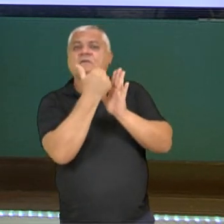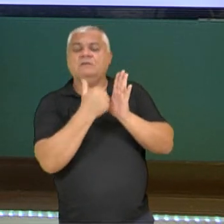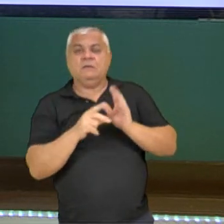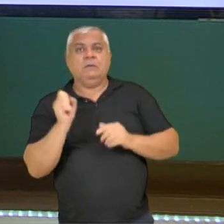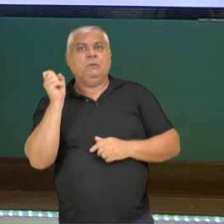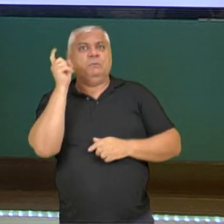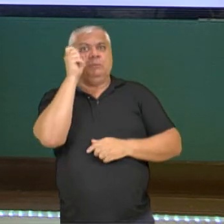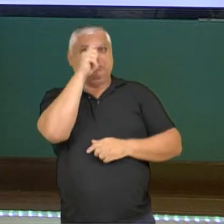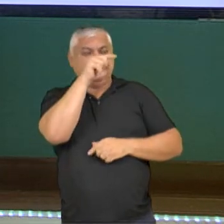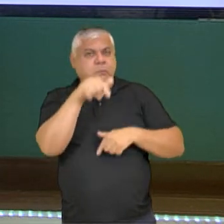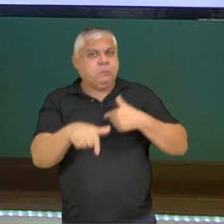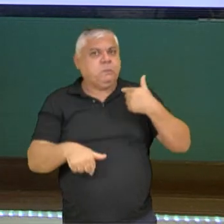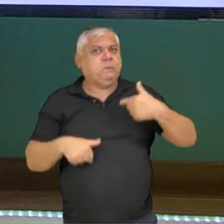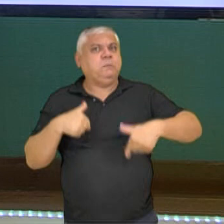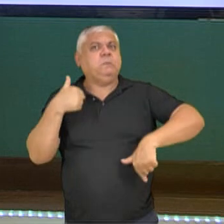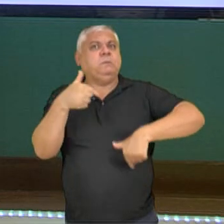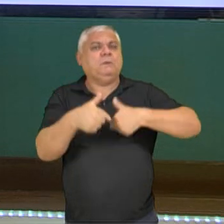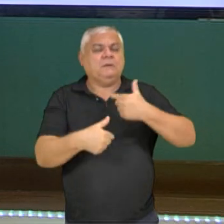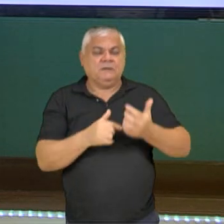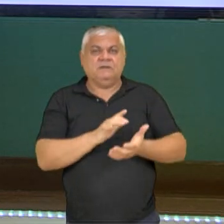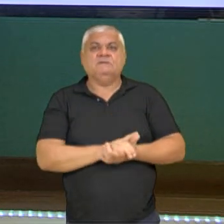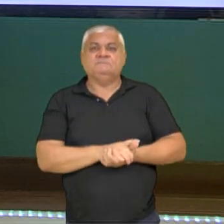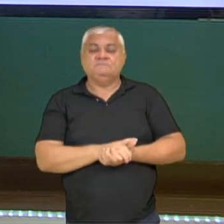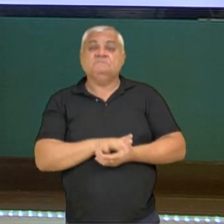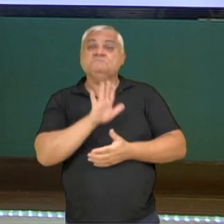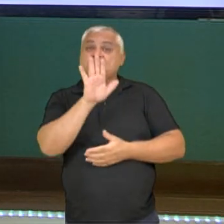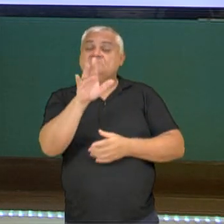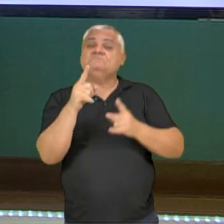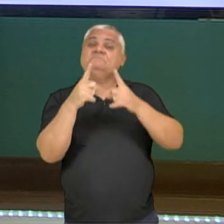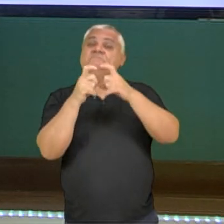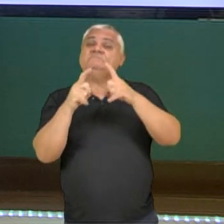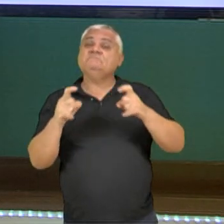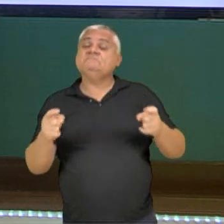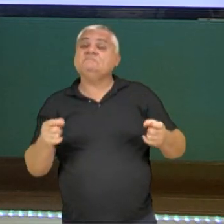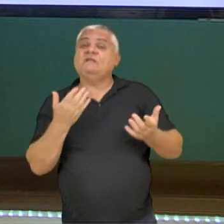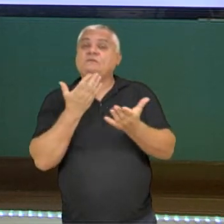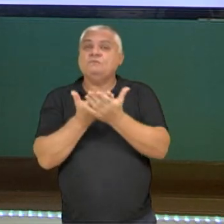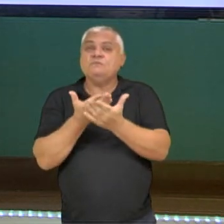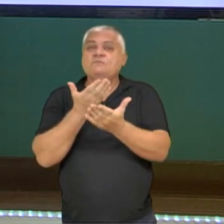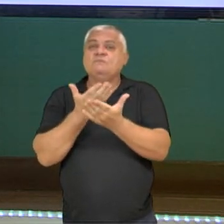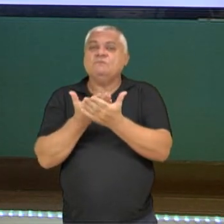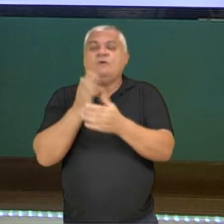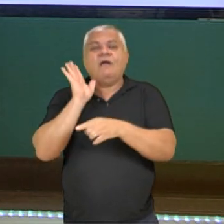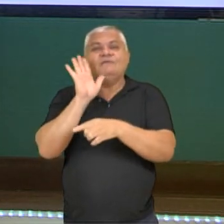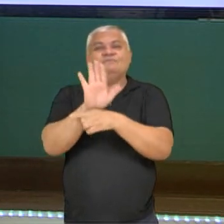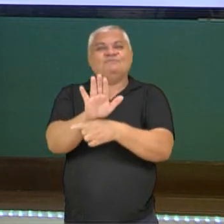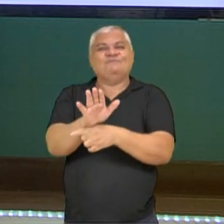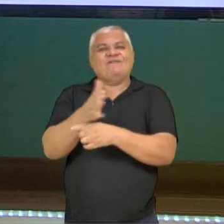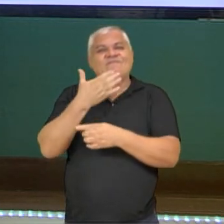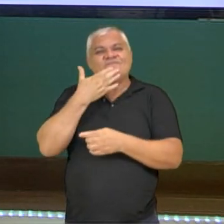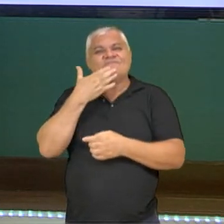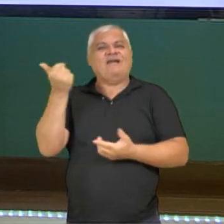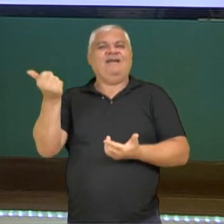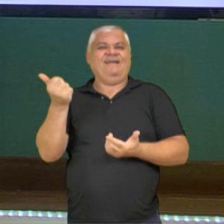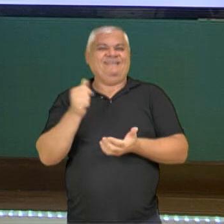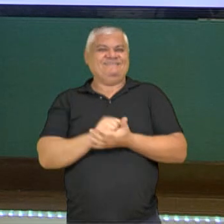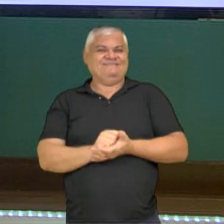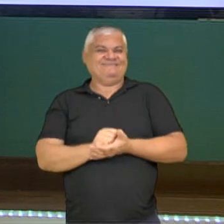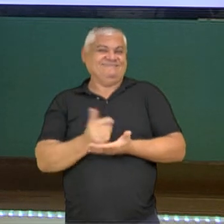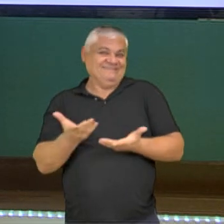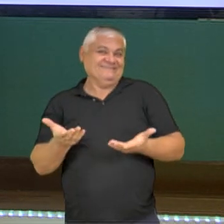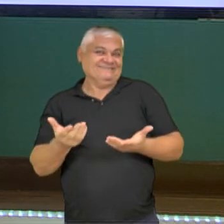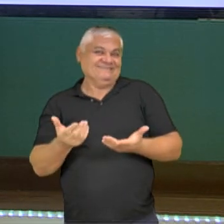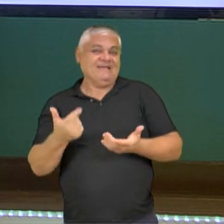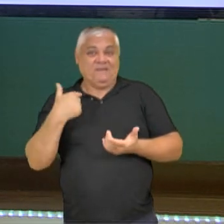muito trabalhoso. E a ciência busca o quê? Procura facilitar tanto a minha vida